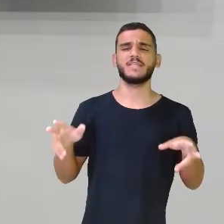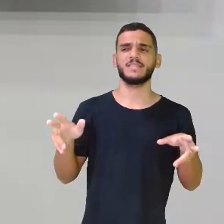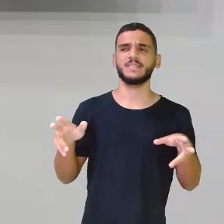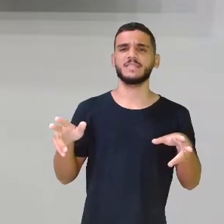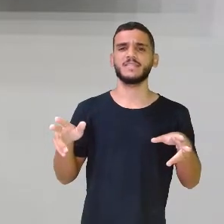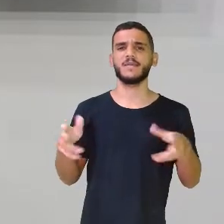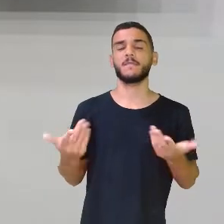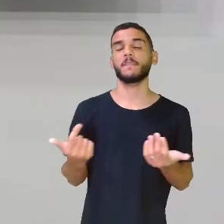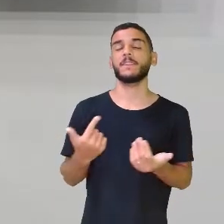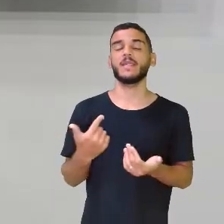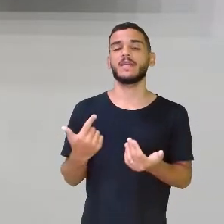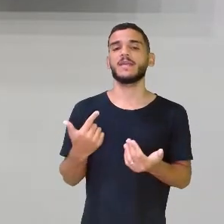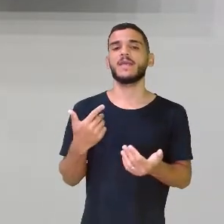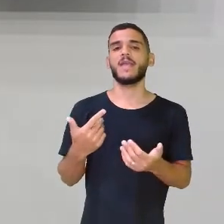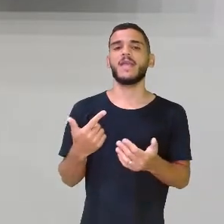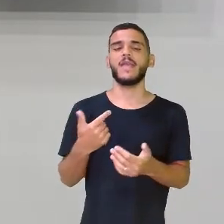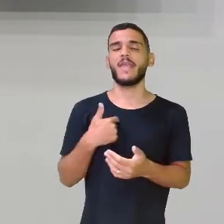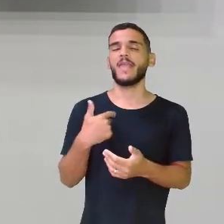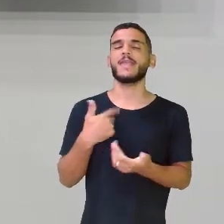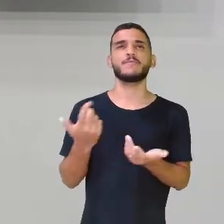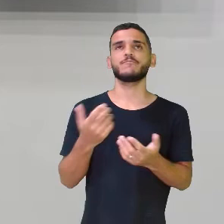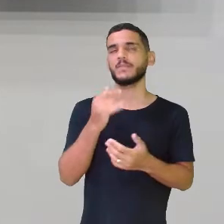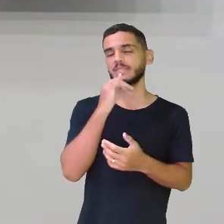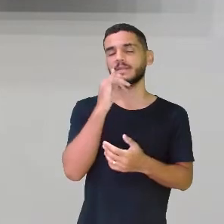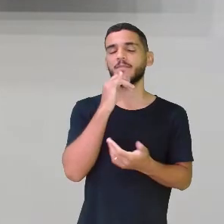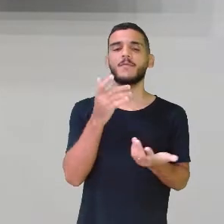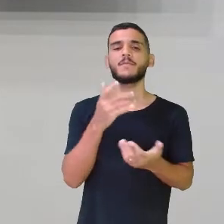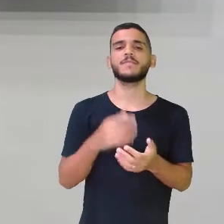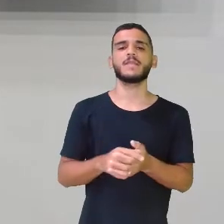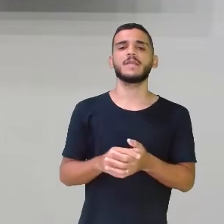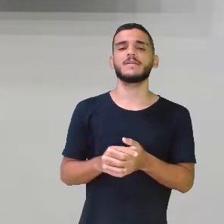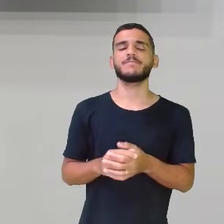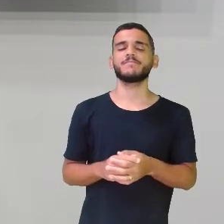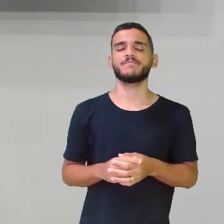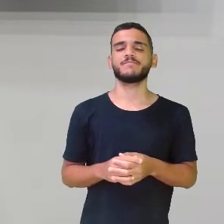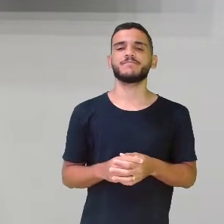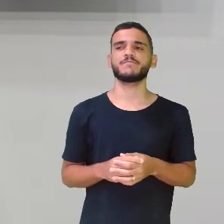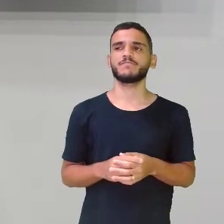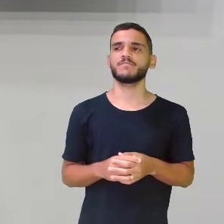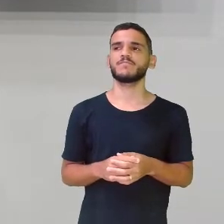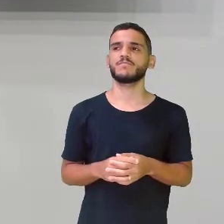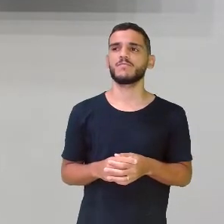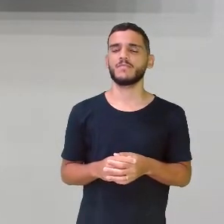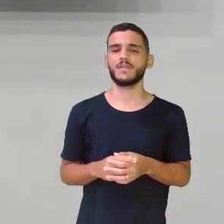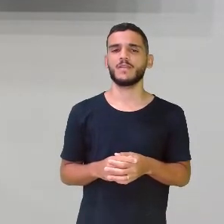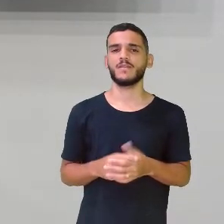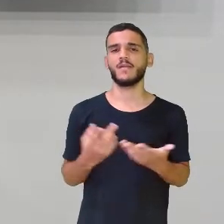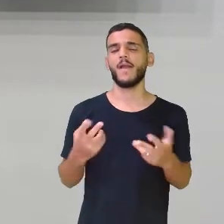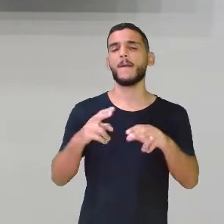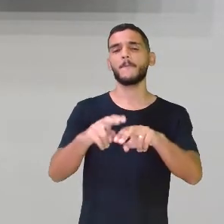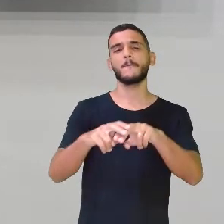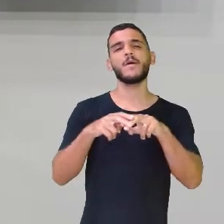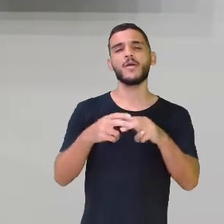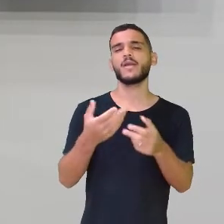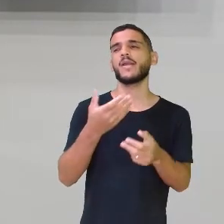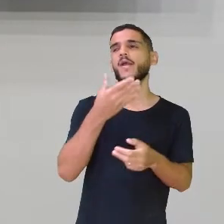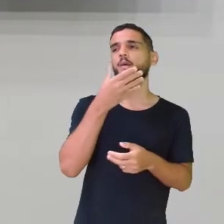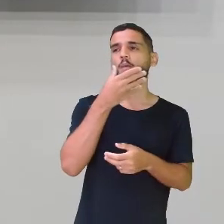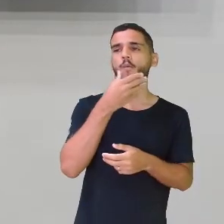pode variar. Vocês já pararam para pensar sobre o porquê do